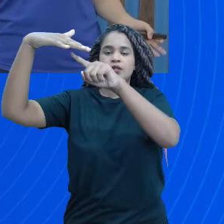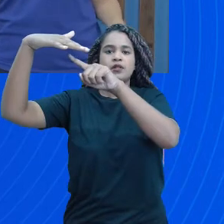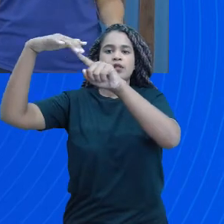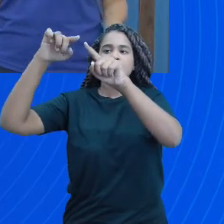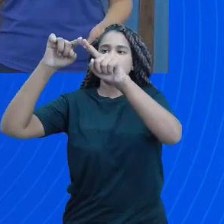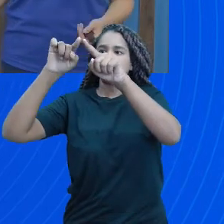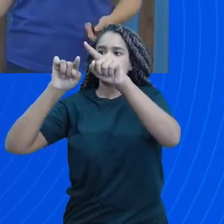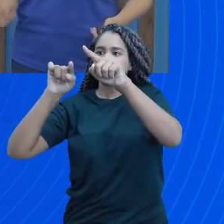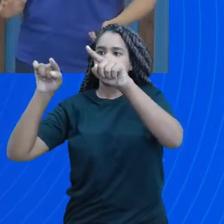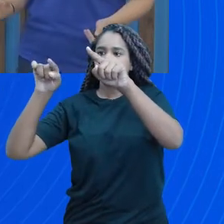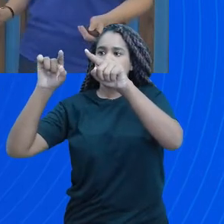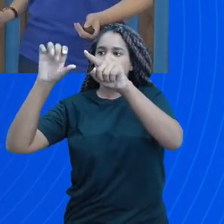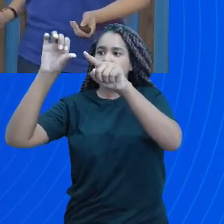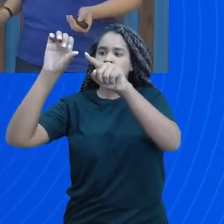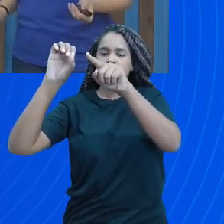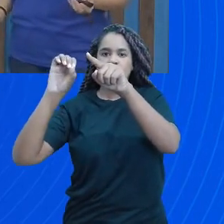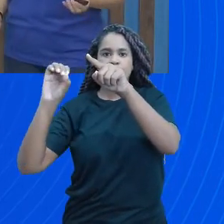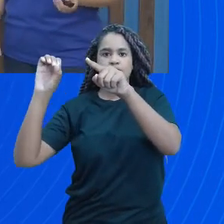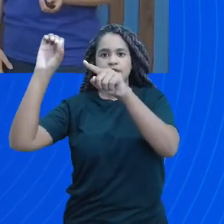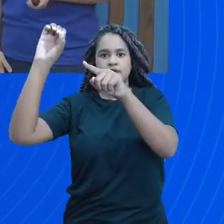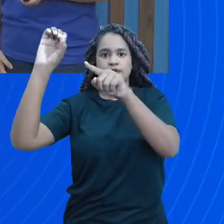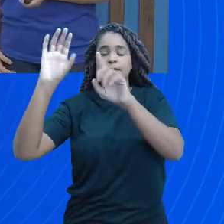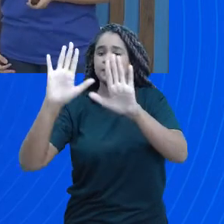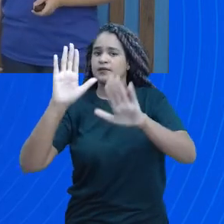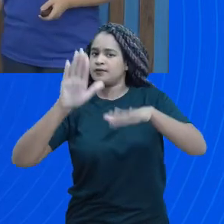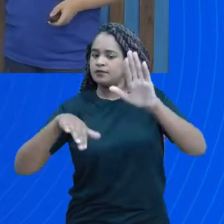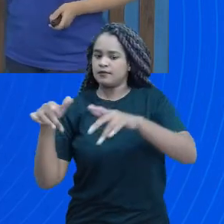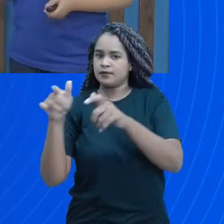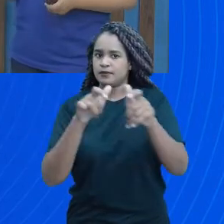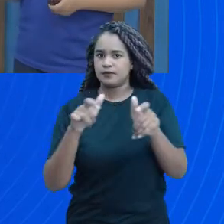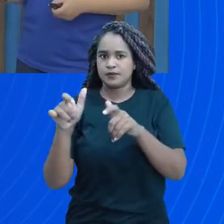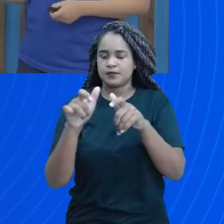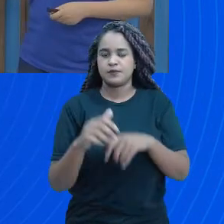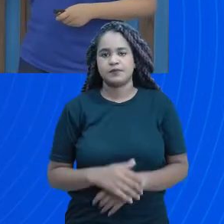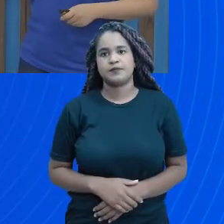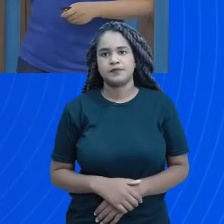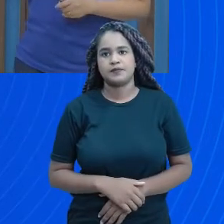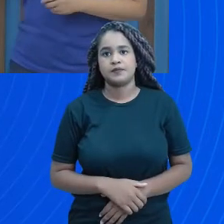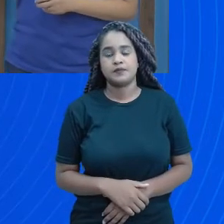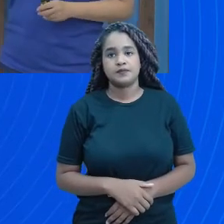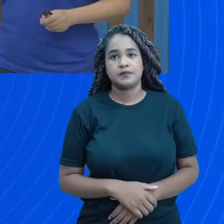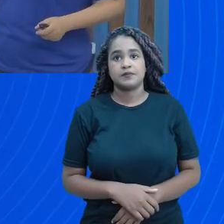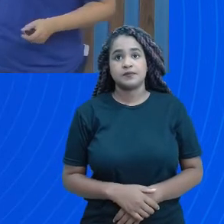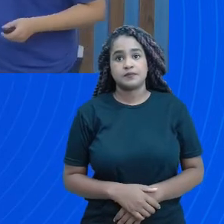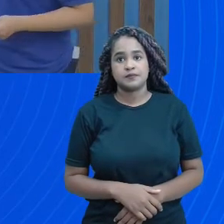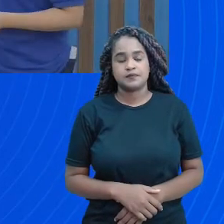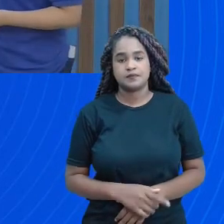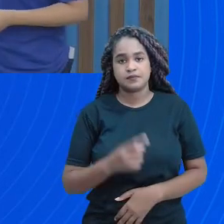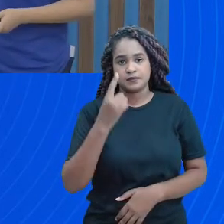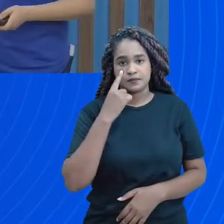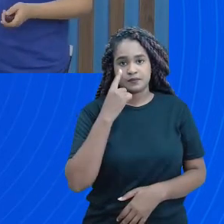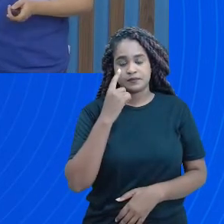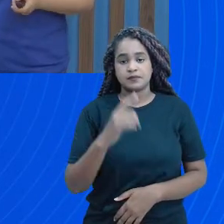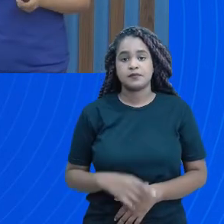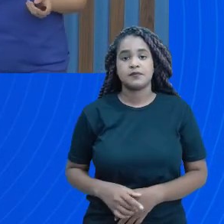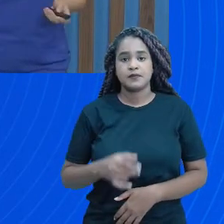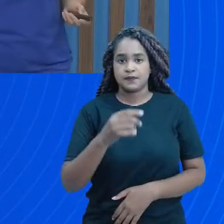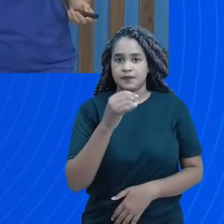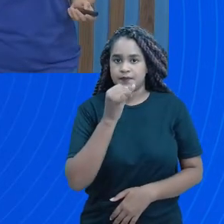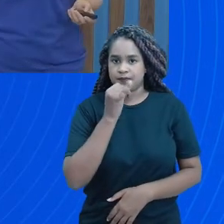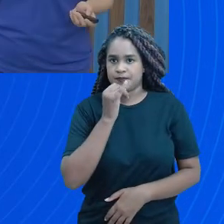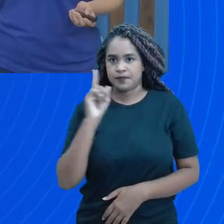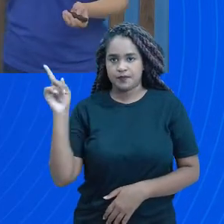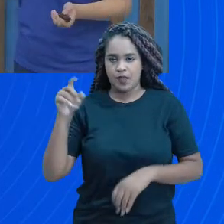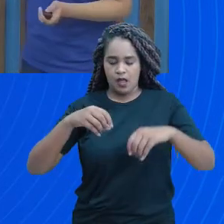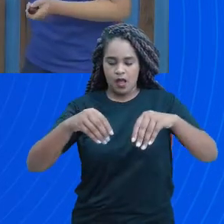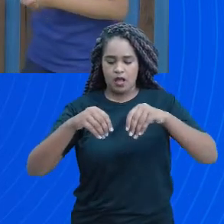isso não acontece, né, professor? Verdade. Então, a gente tem, ó, em tese, aí a gente tem uma areinha, né, só para a